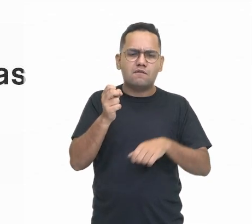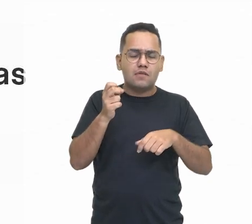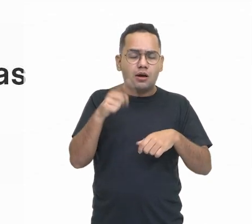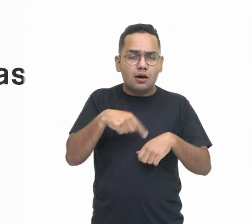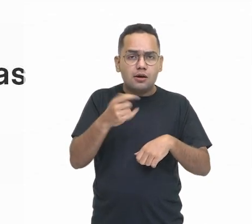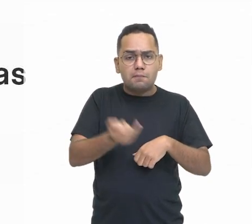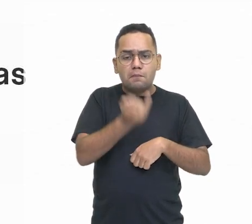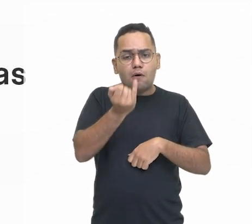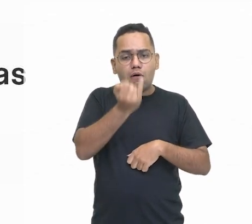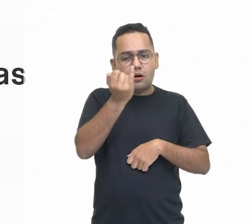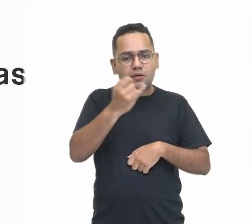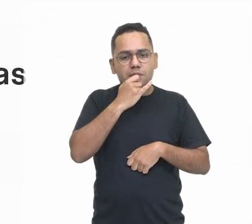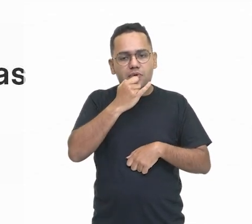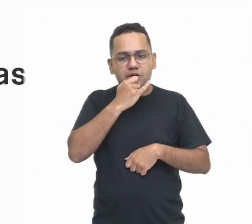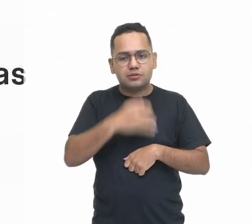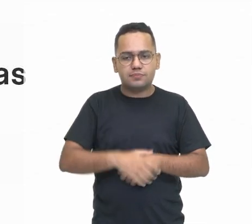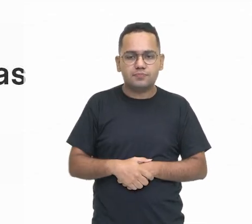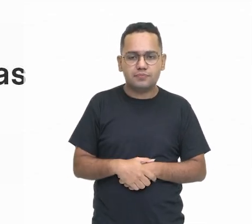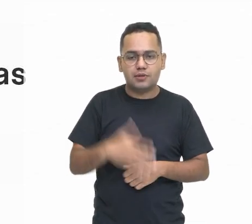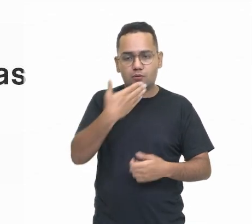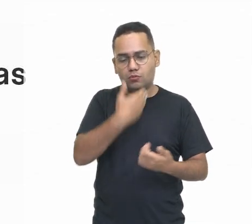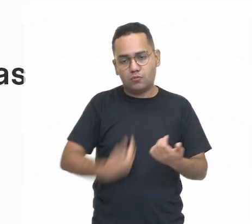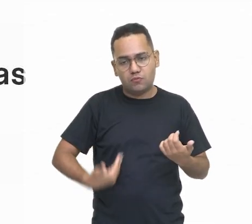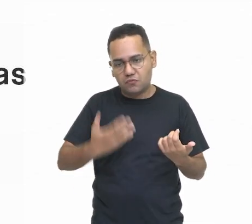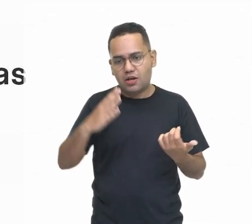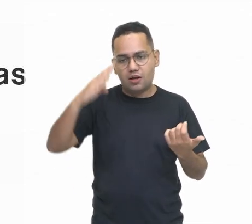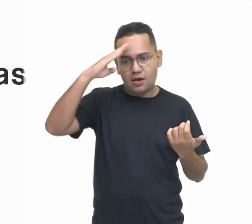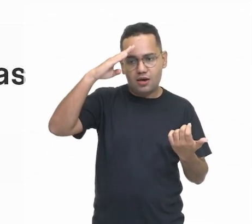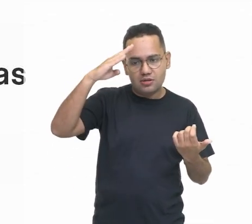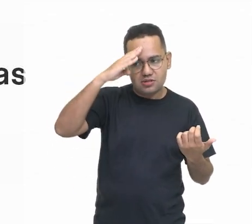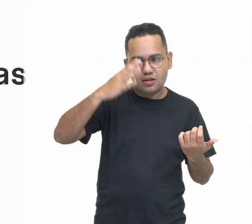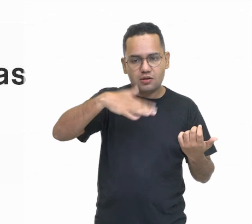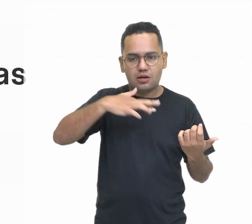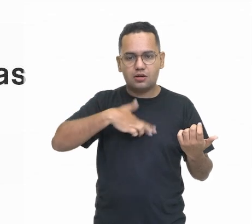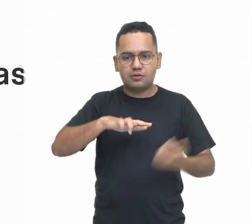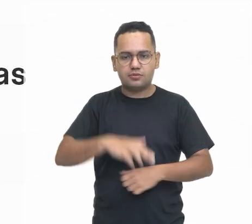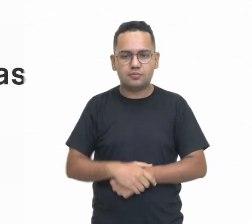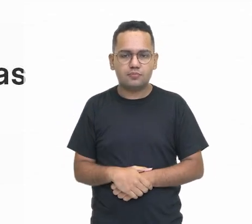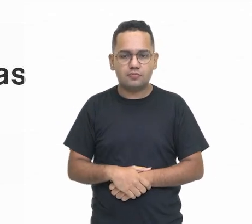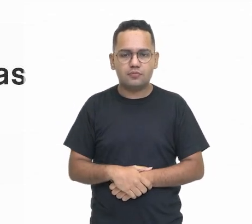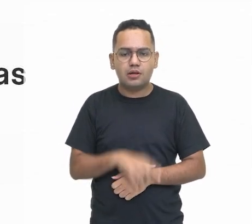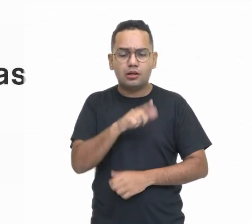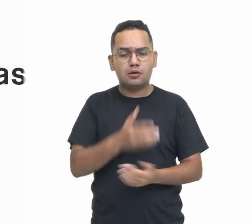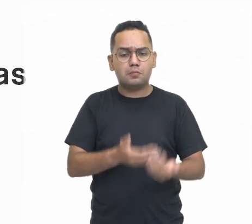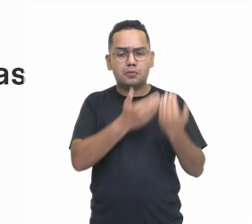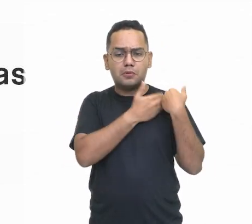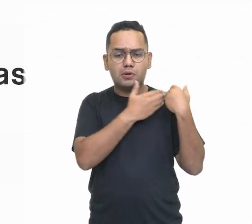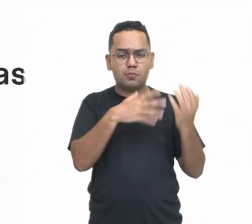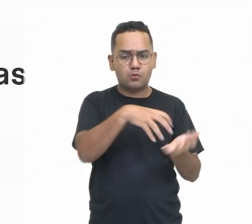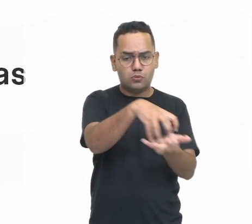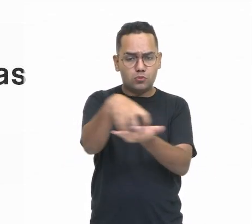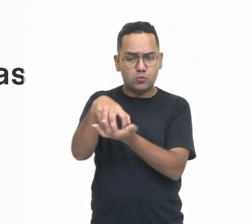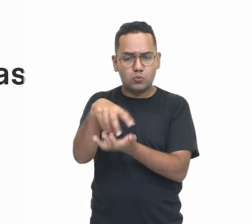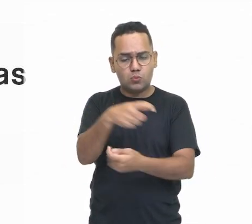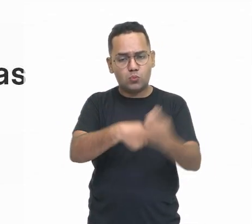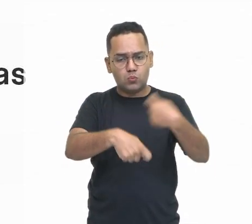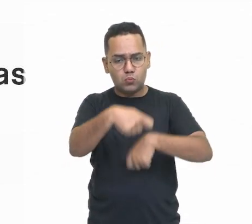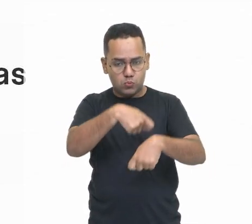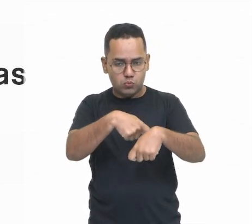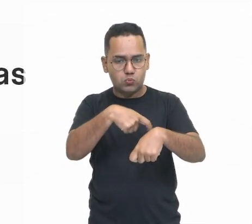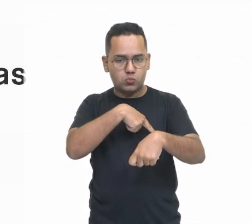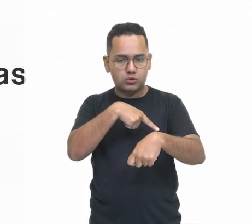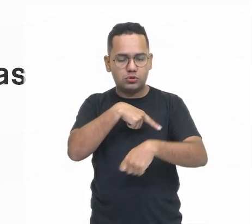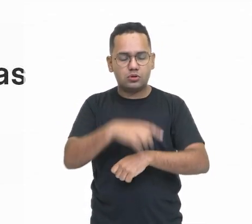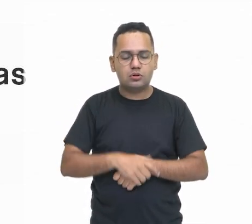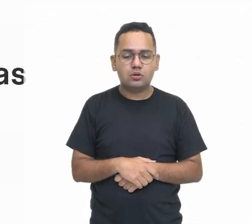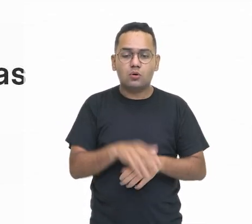exército e também com funções religiosas, tá? Eram responsáveis por administrar as províncias e comandar as tropas